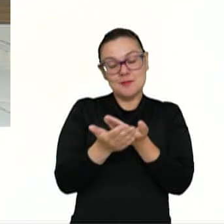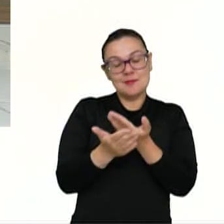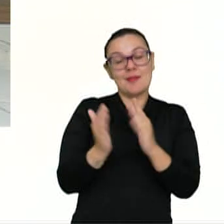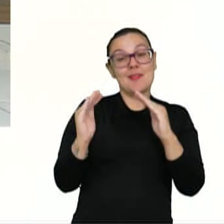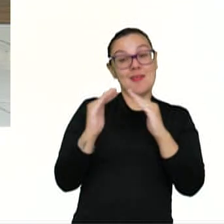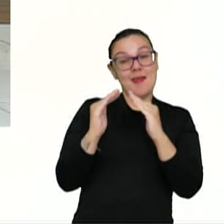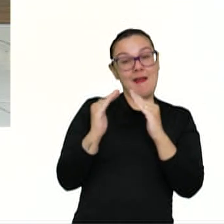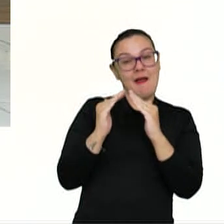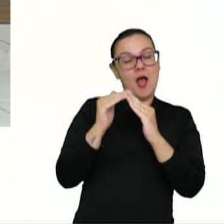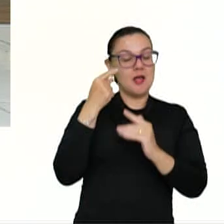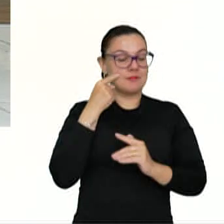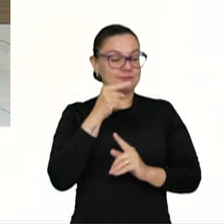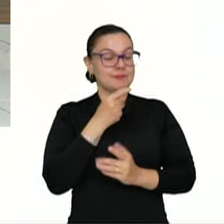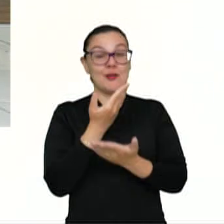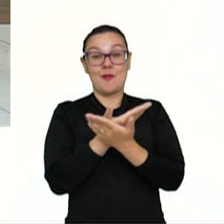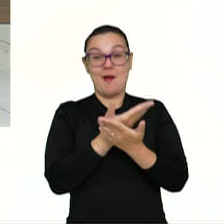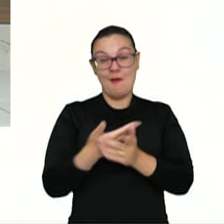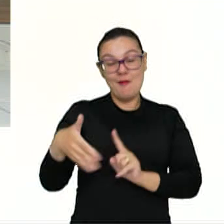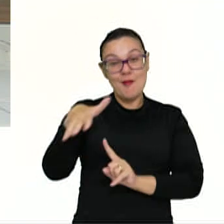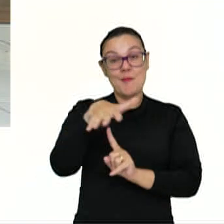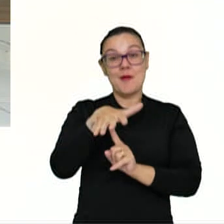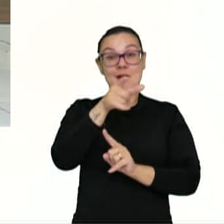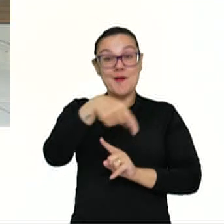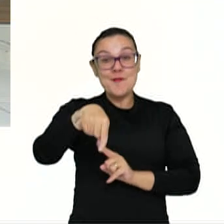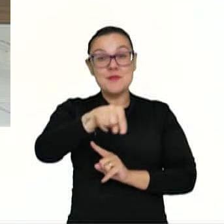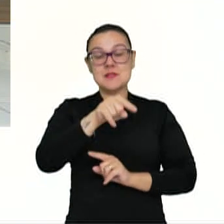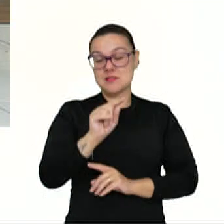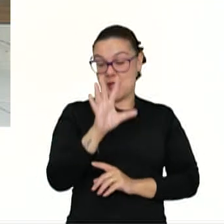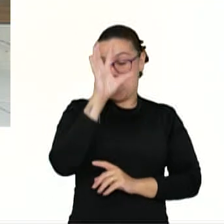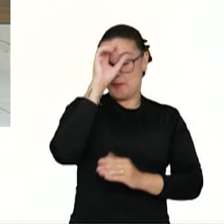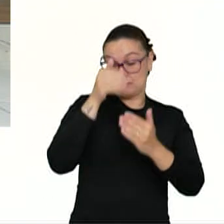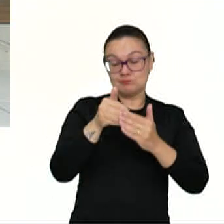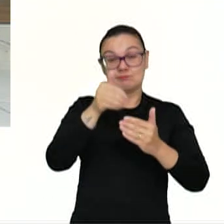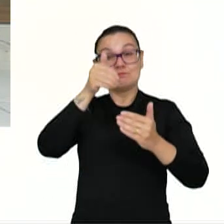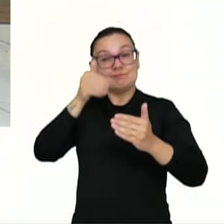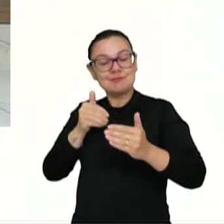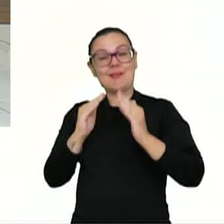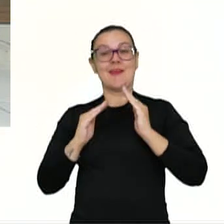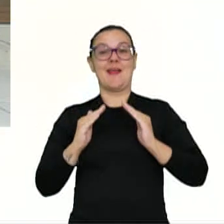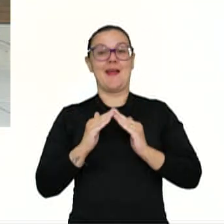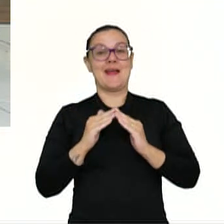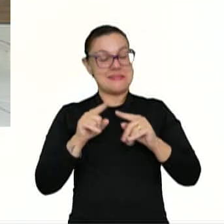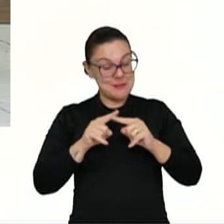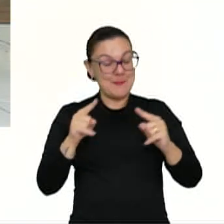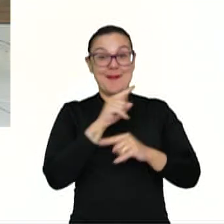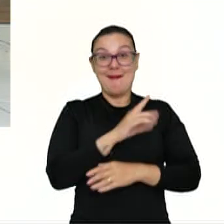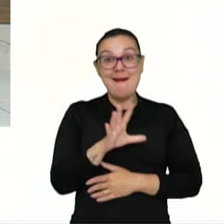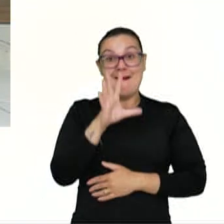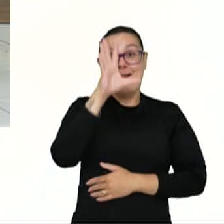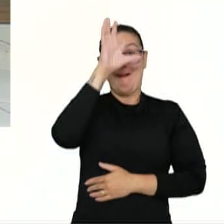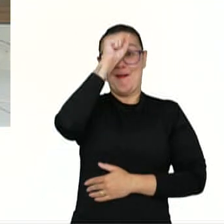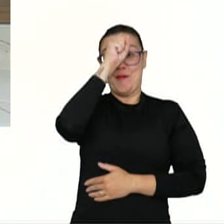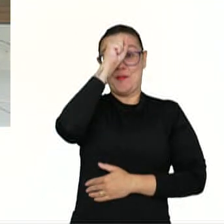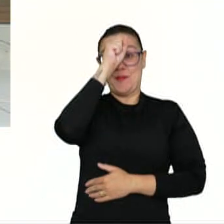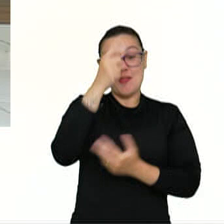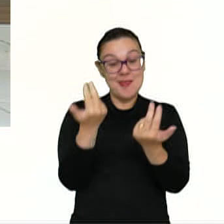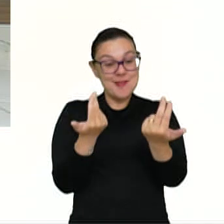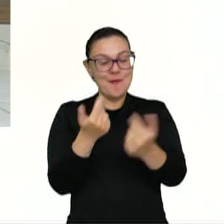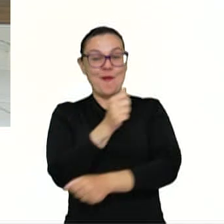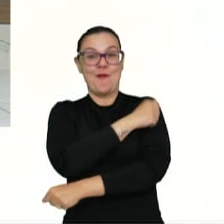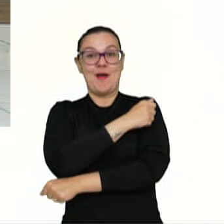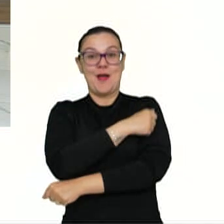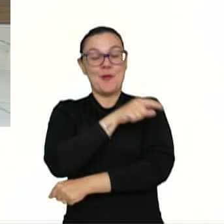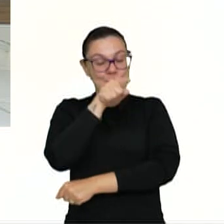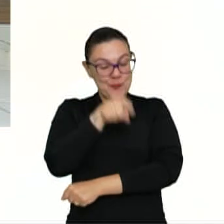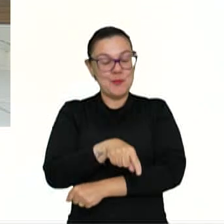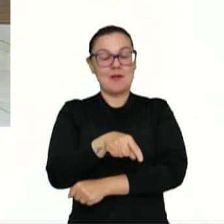estão assistindo aula Paraná, como vocês que também estão aprendendo tão de longe, mas estão aprendendo, os alunos aqui do município de